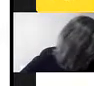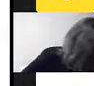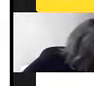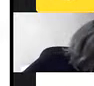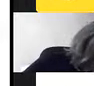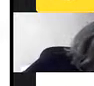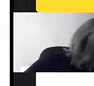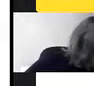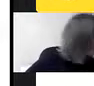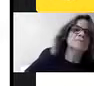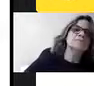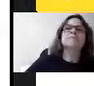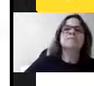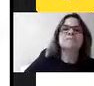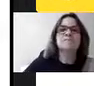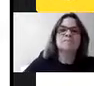Não, não estamos te ouvindo.